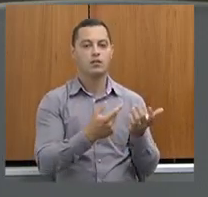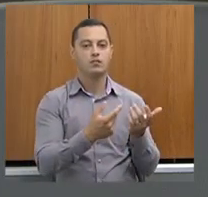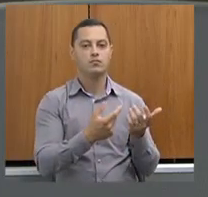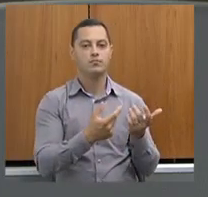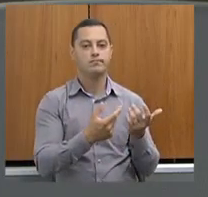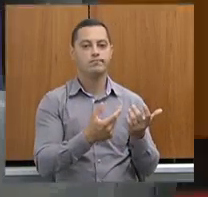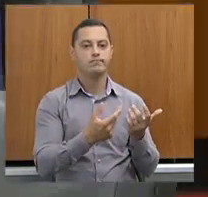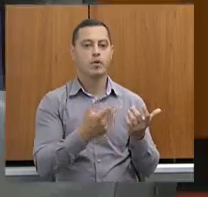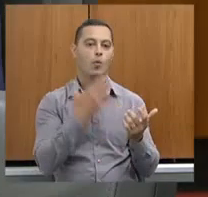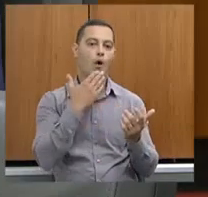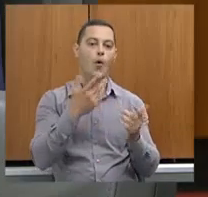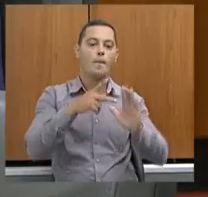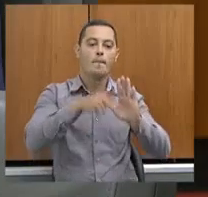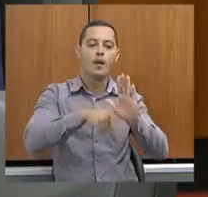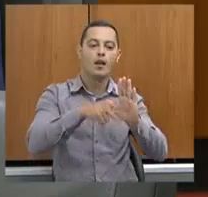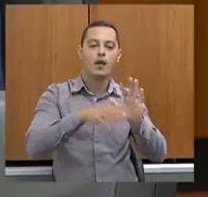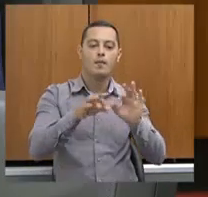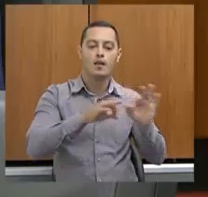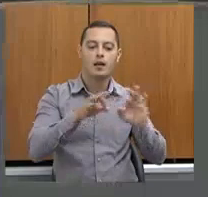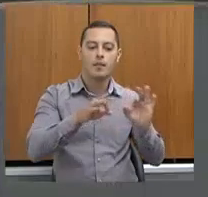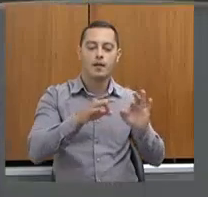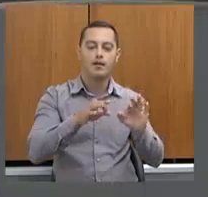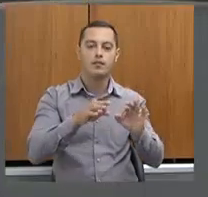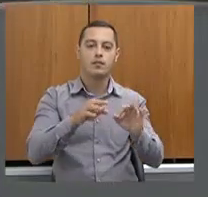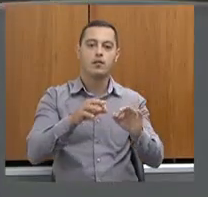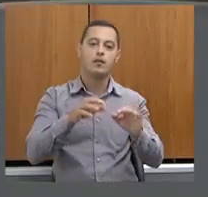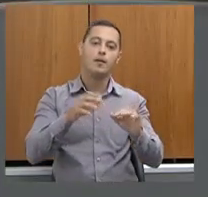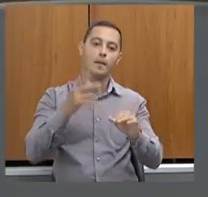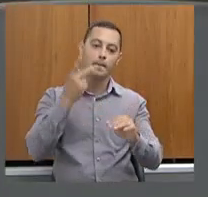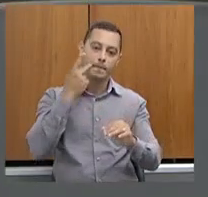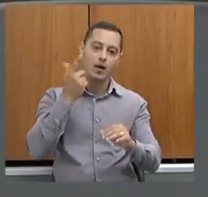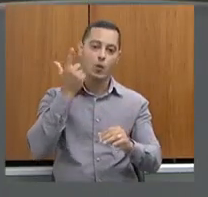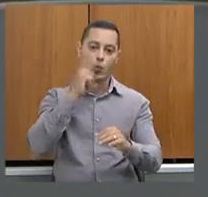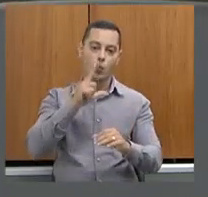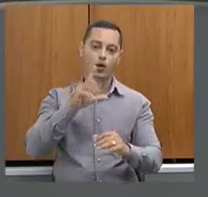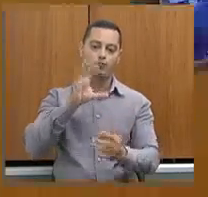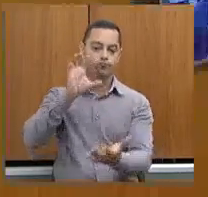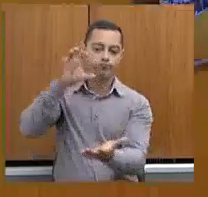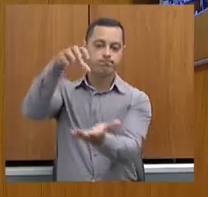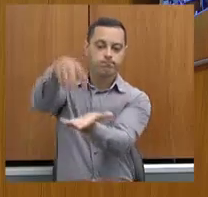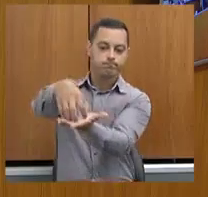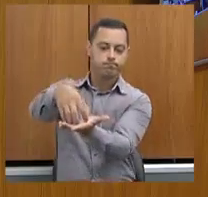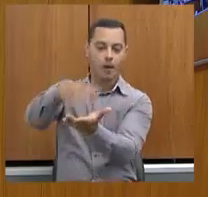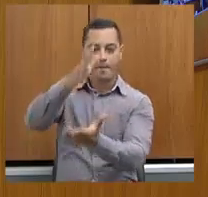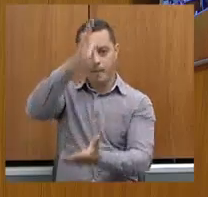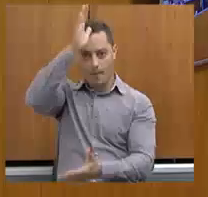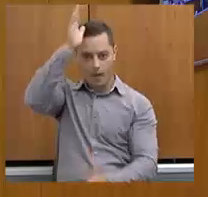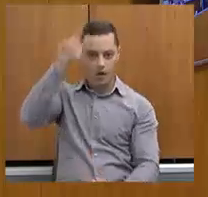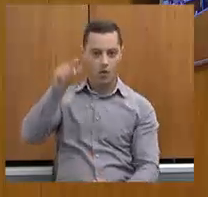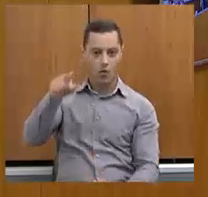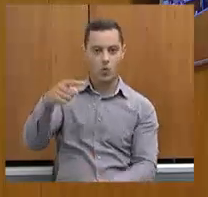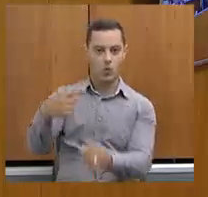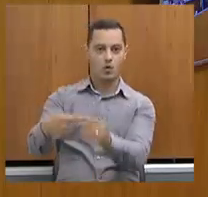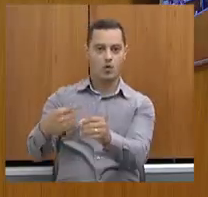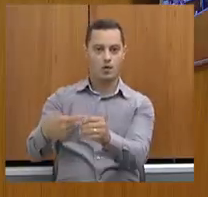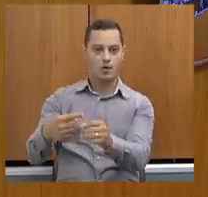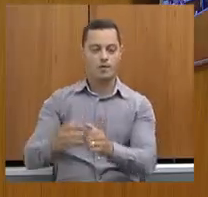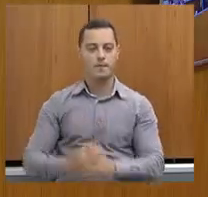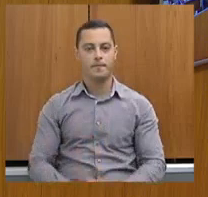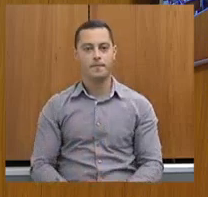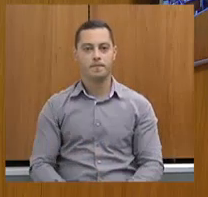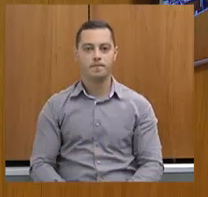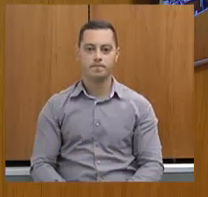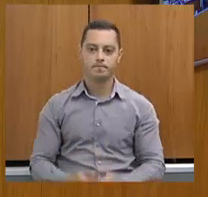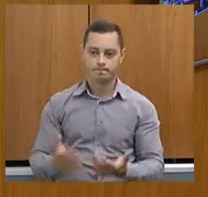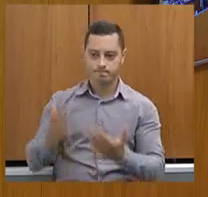para o corpo de bombeiros efetuado na nossa querida Itaobim Deputado João Freire obrigado pela